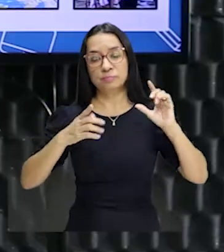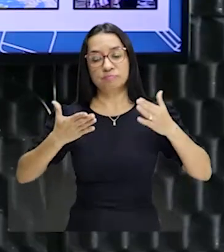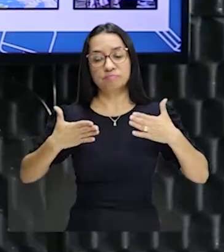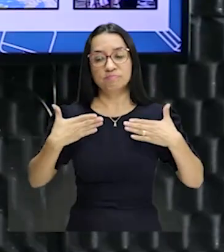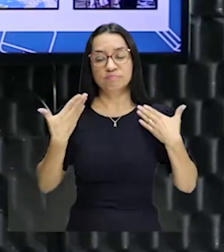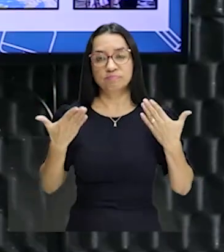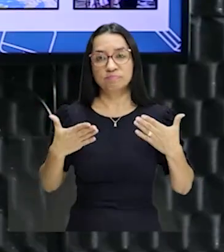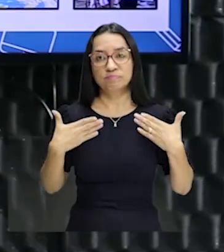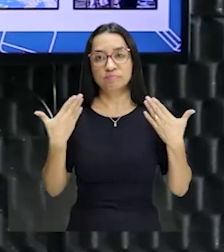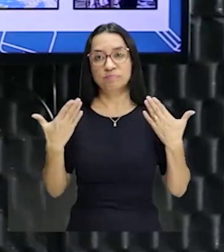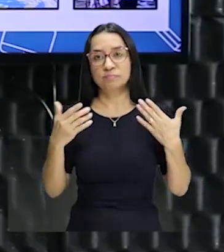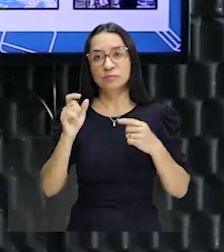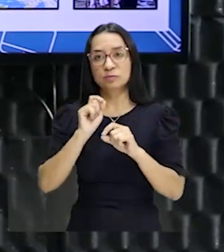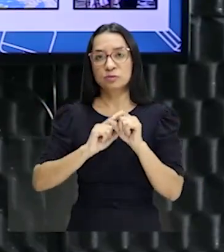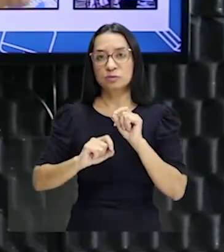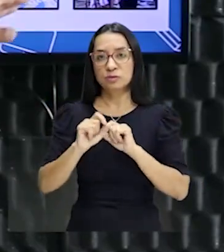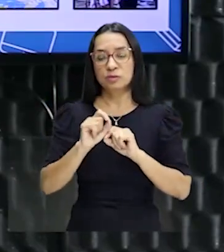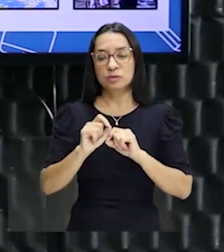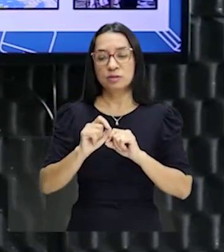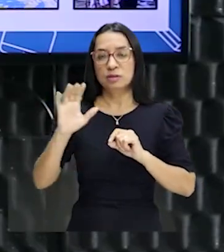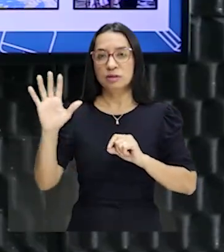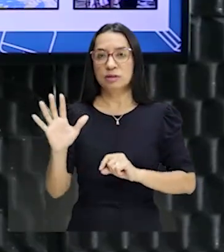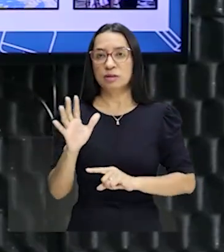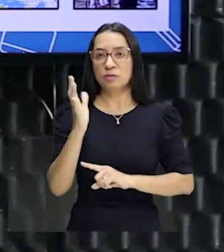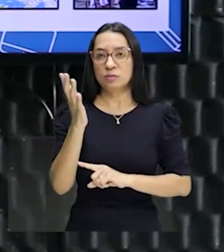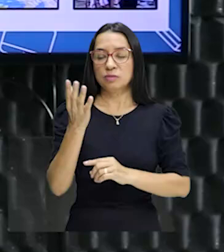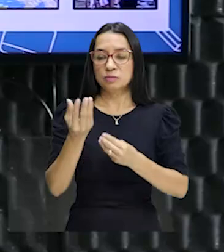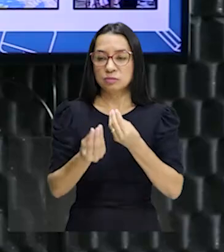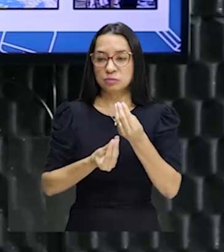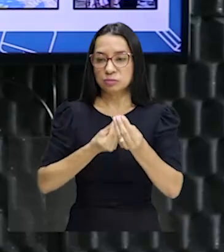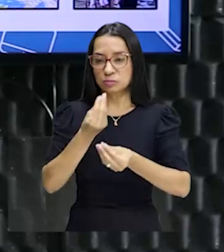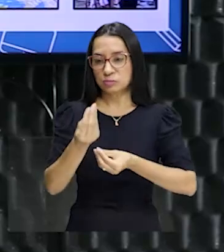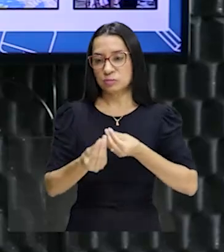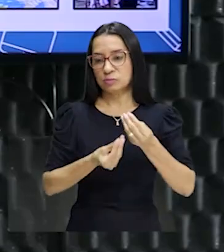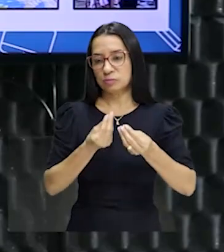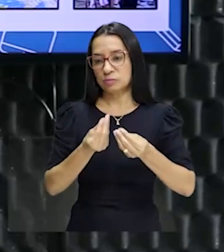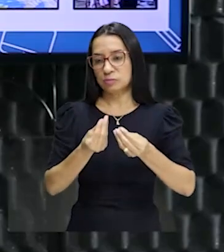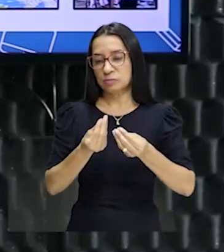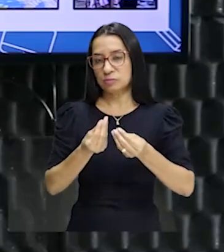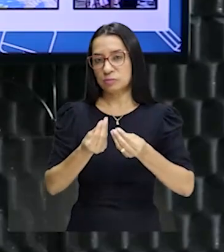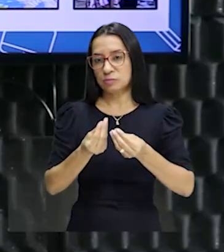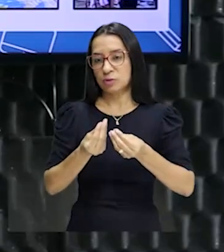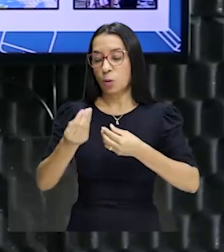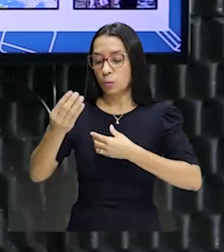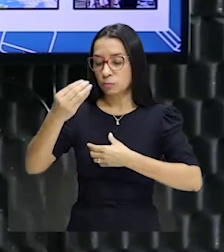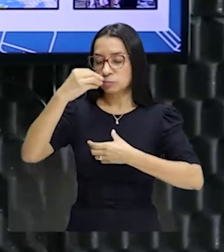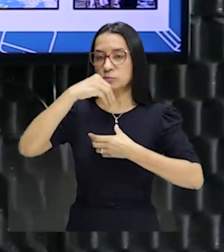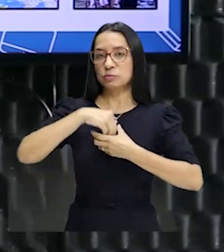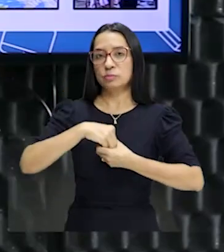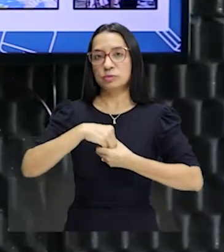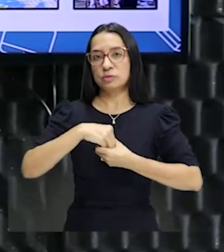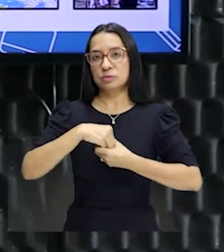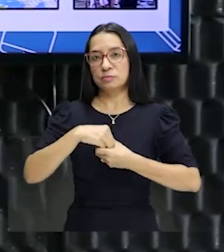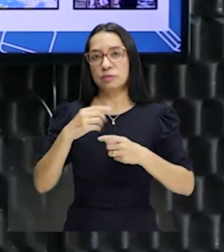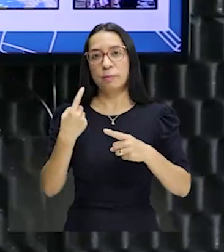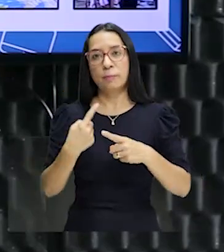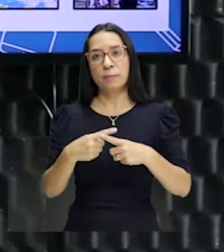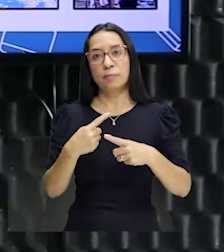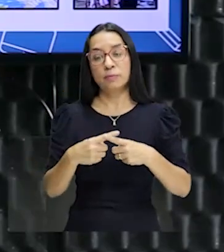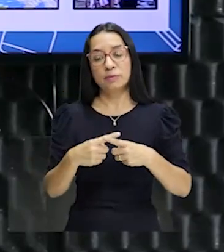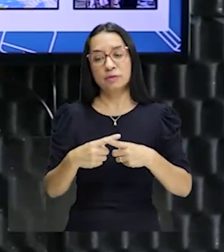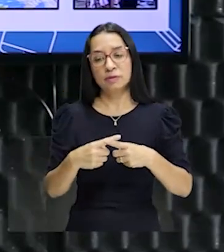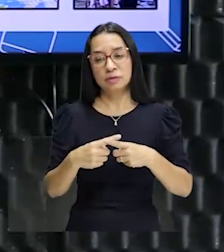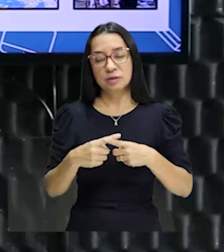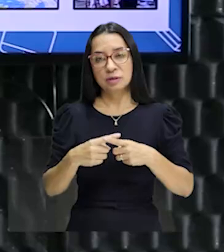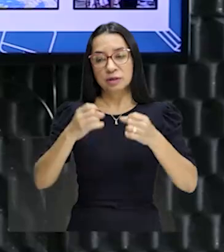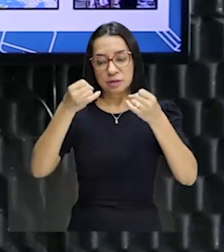divertimentos. Isso aqui acontece de forma subjetiva, porque eu já disse para vocês que é